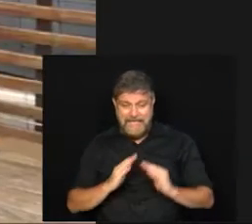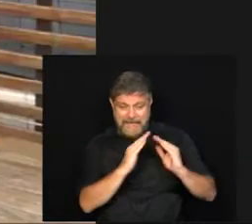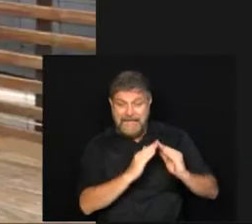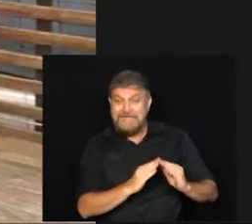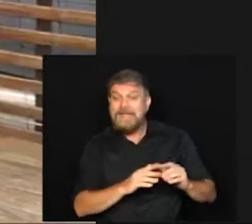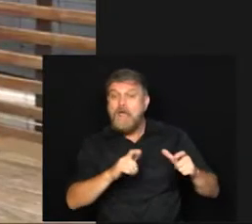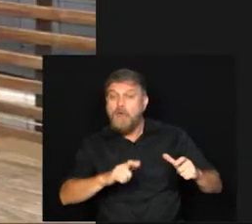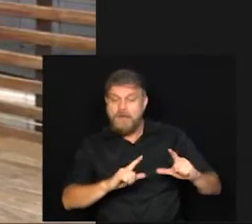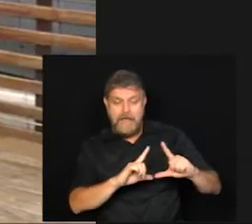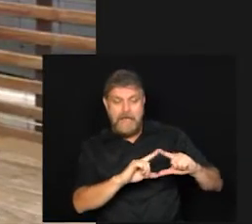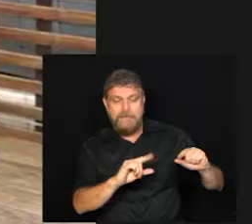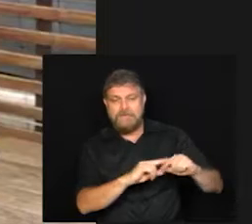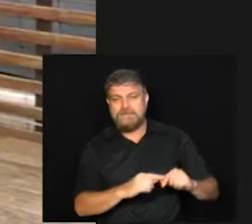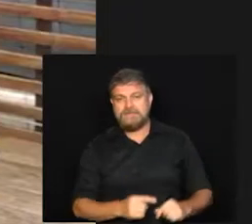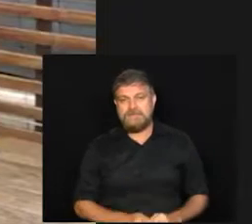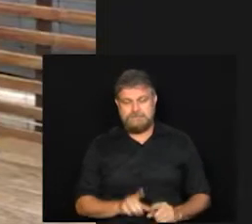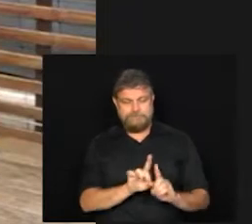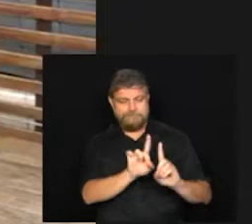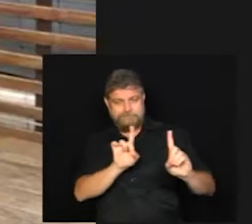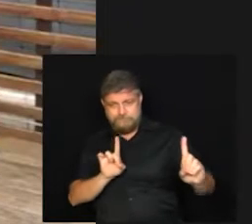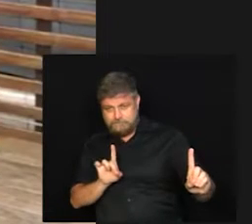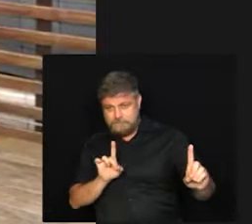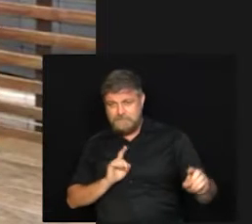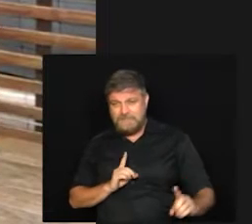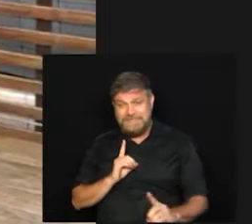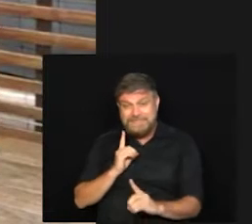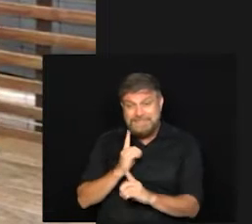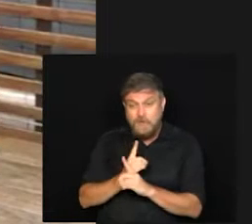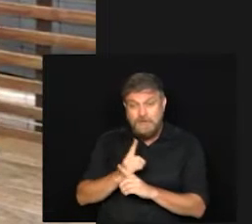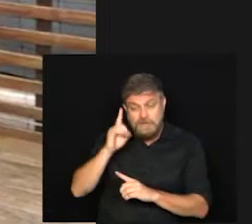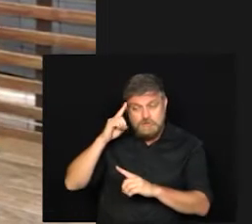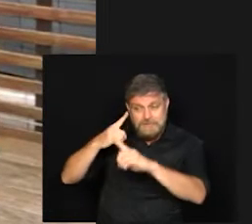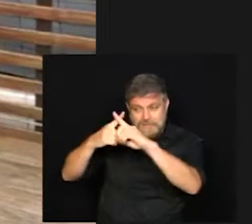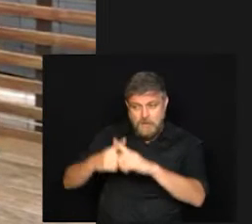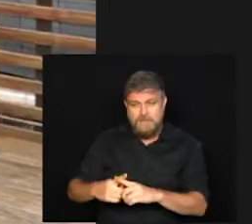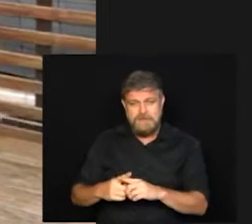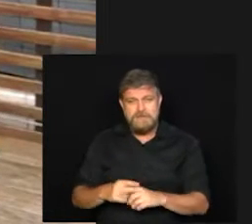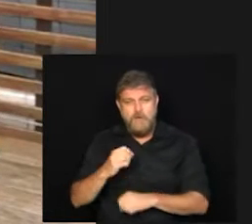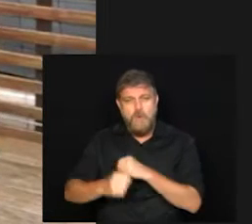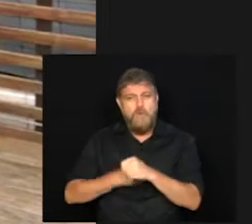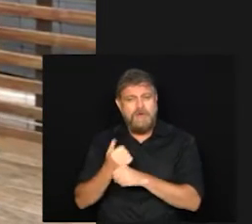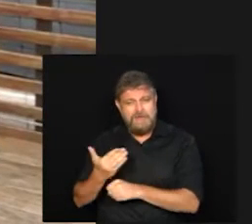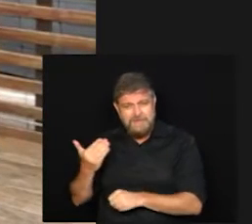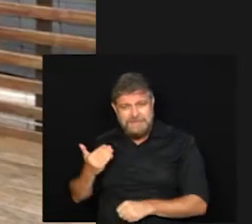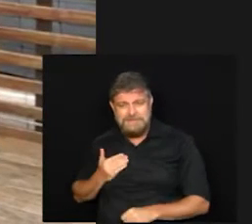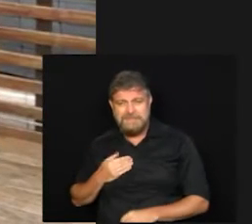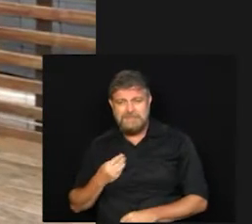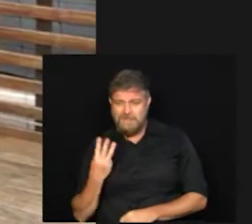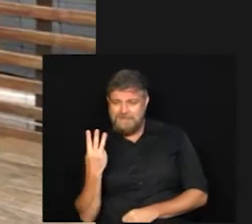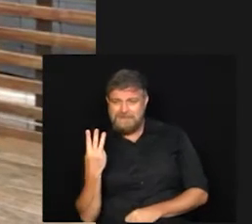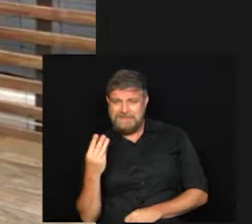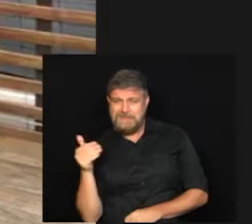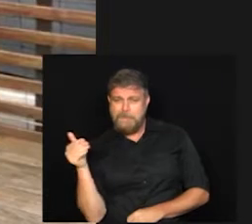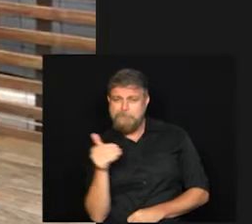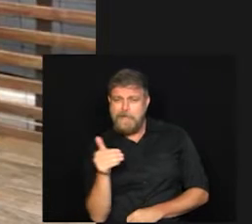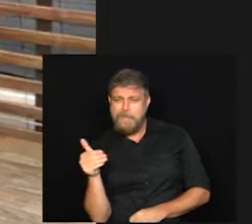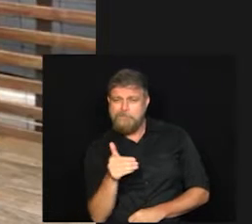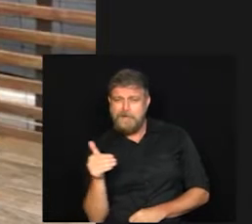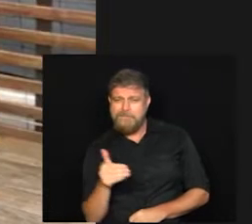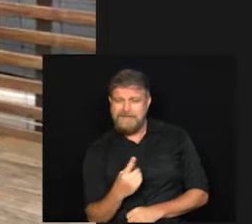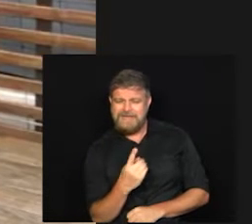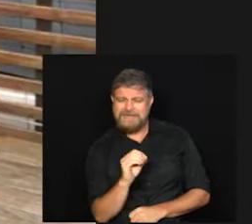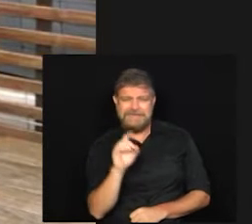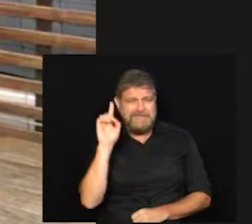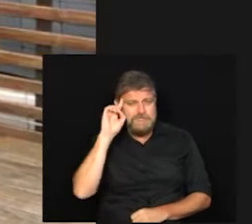assim, é ele lá e eu aqui, a gente se encontra sempre nas competições. Tá. Ano passado eu fui 3 vezes para lá, onde nós ficamos uns 10 dias